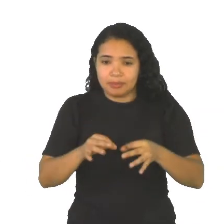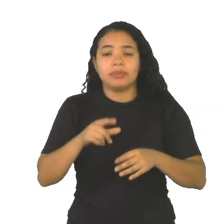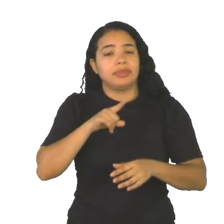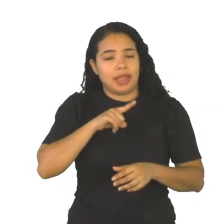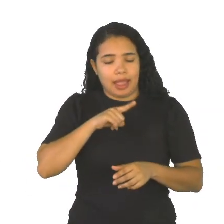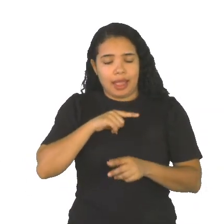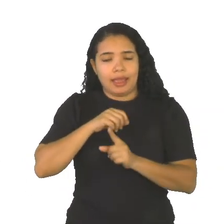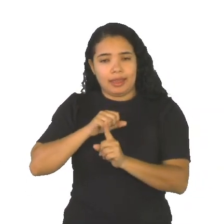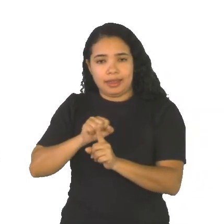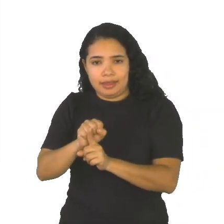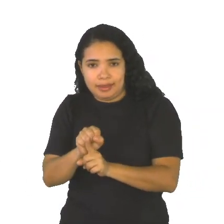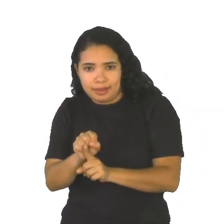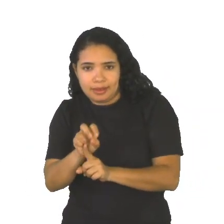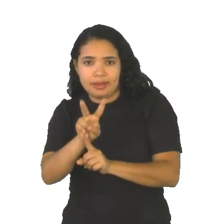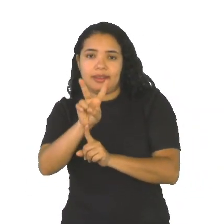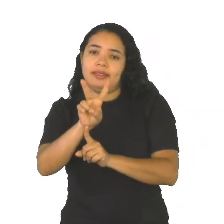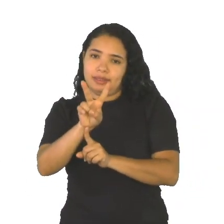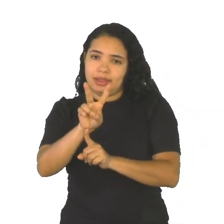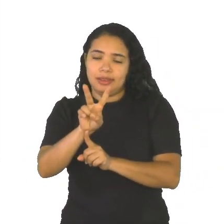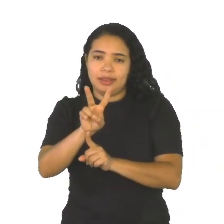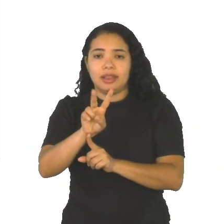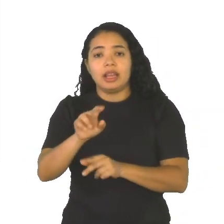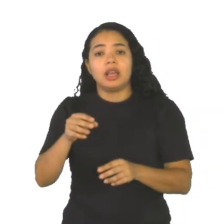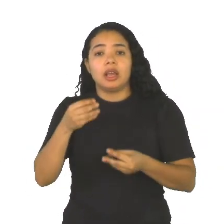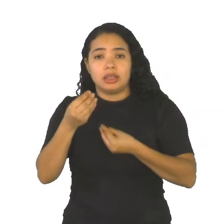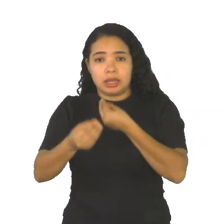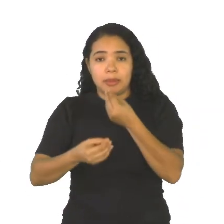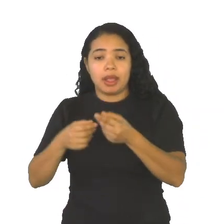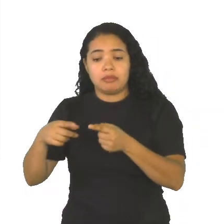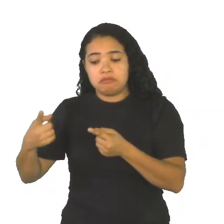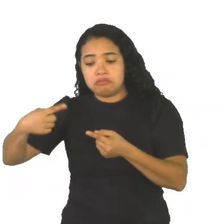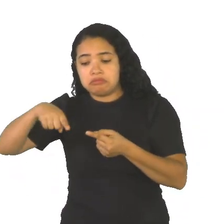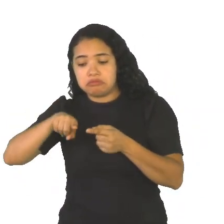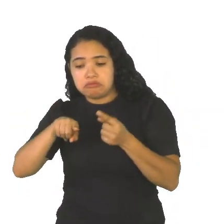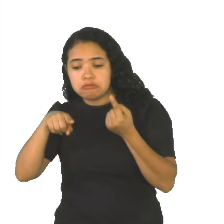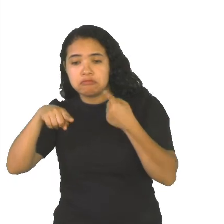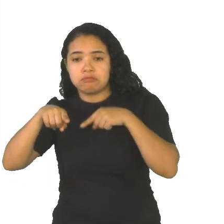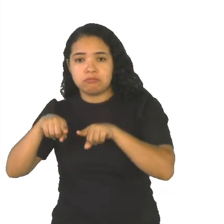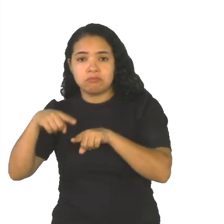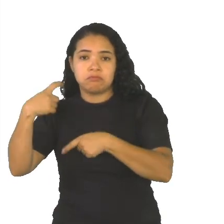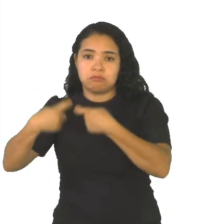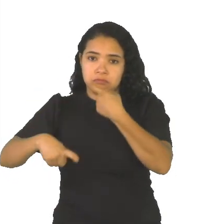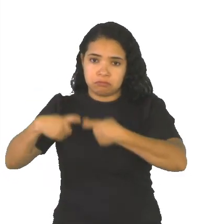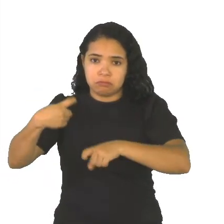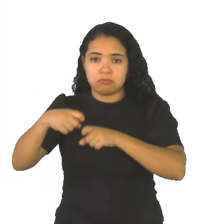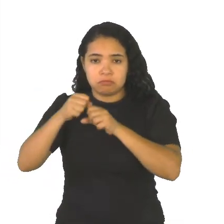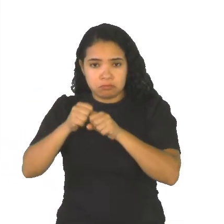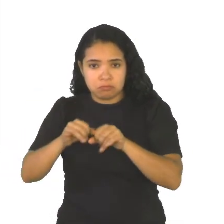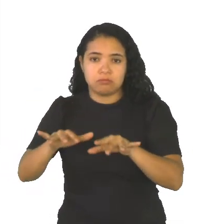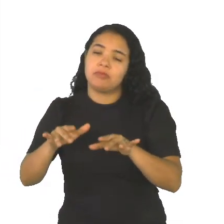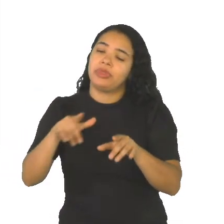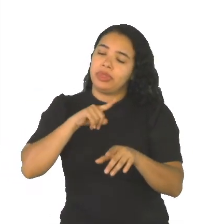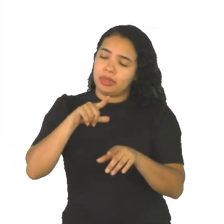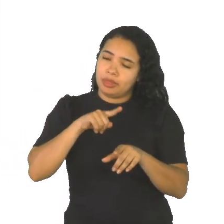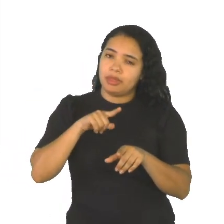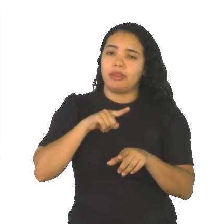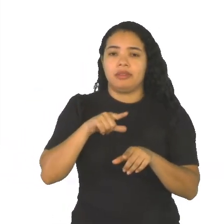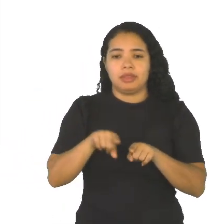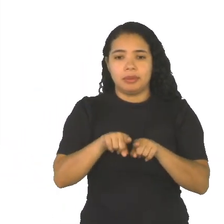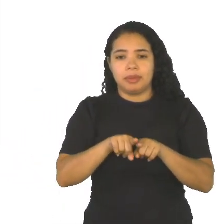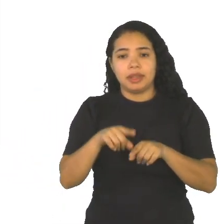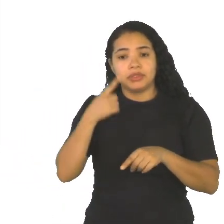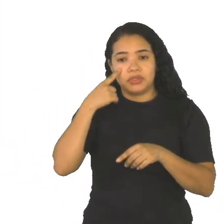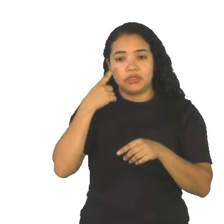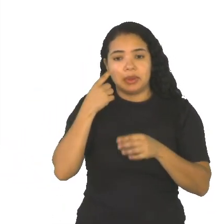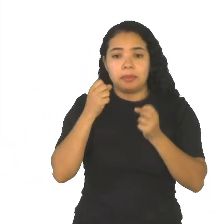como assexuada, tá? E aí eles são classificados, igual tá na tela de vocês aí, pela locomoção.